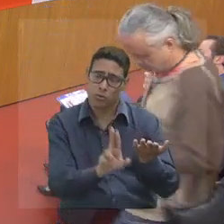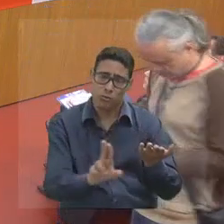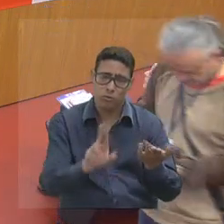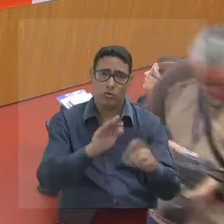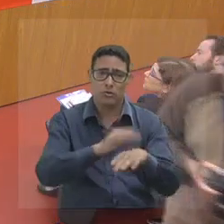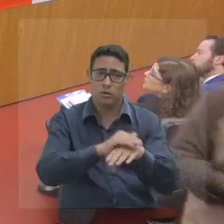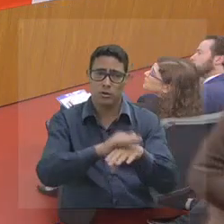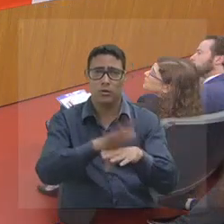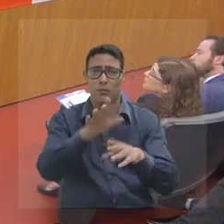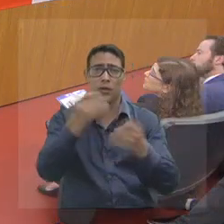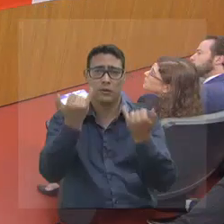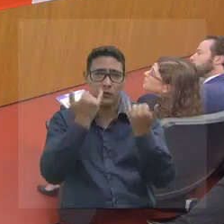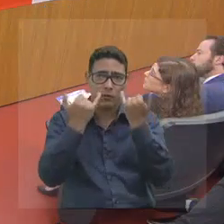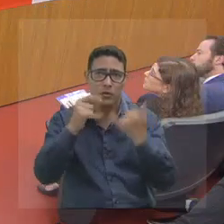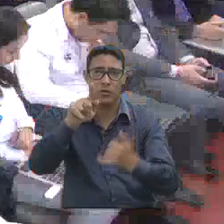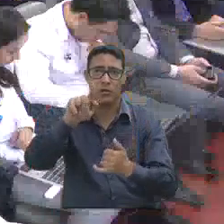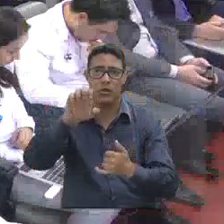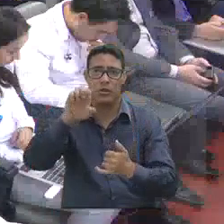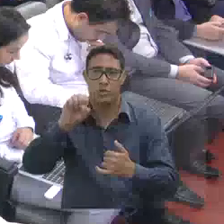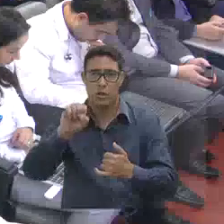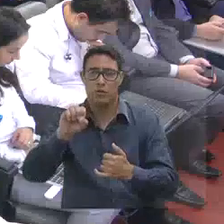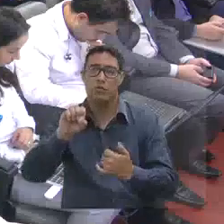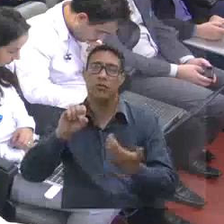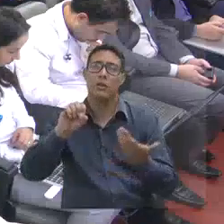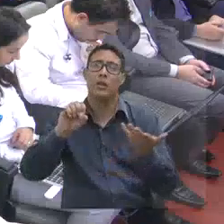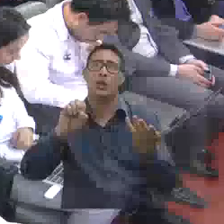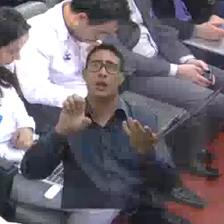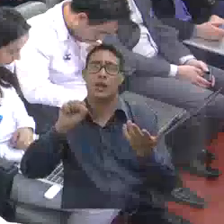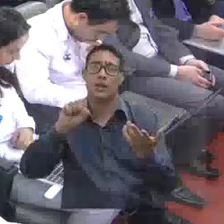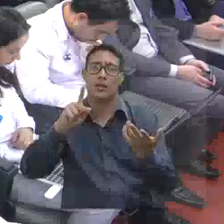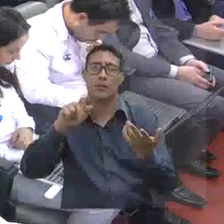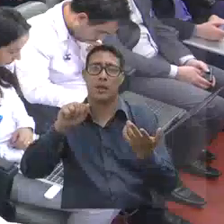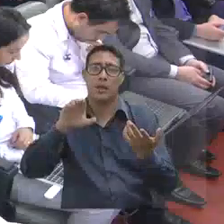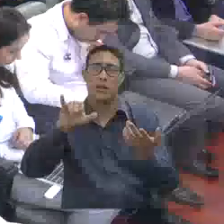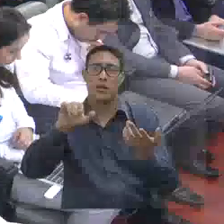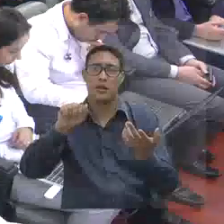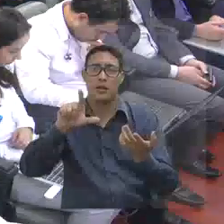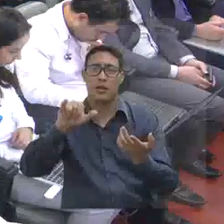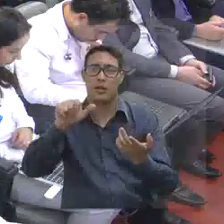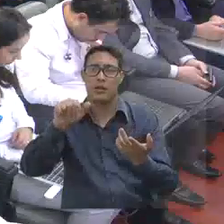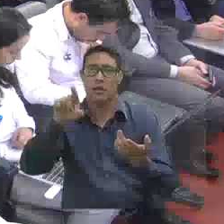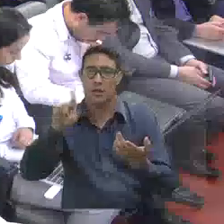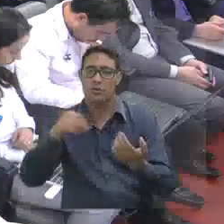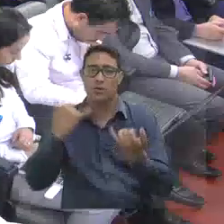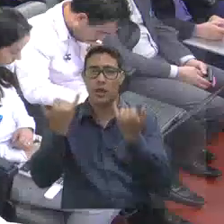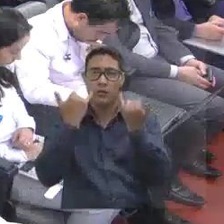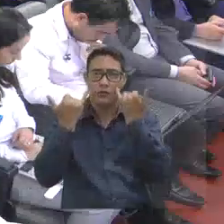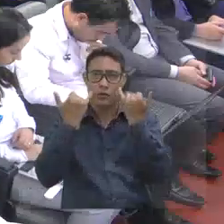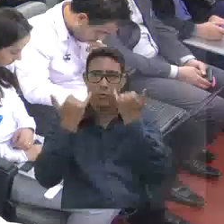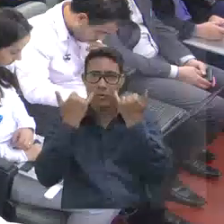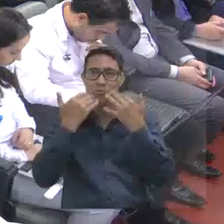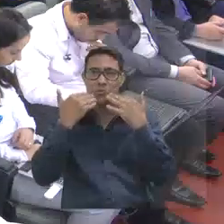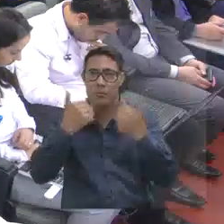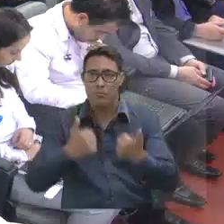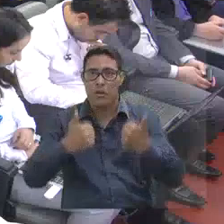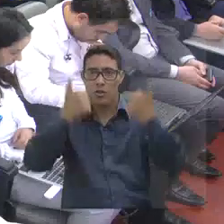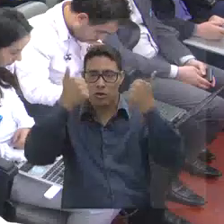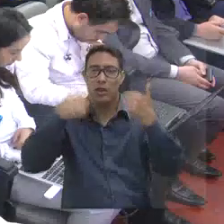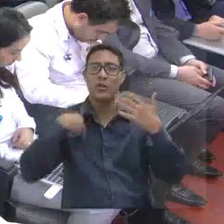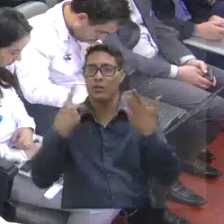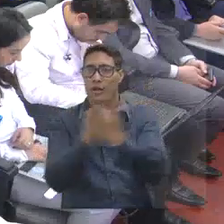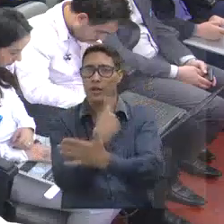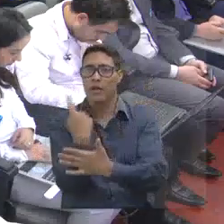ao especializados com os municípios para que a gente possa ter de fato informações para priorizar as nossas ações em relação